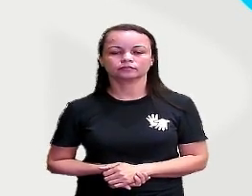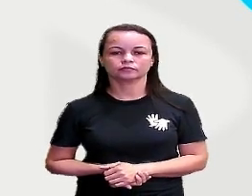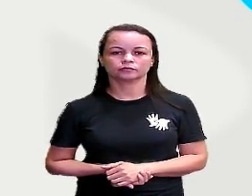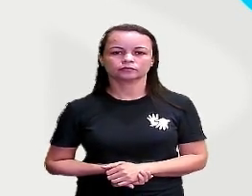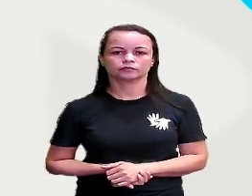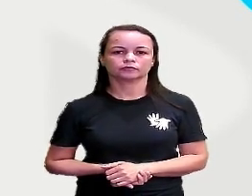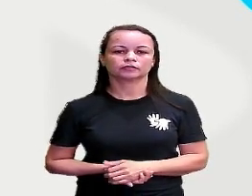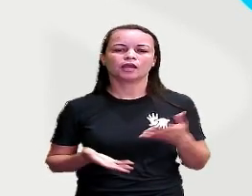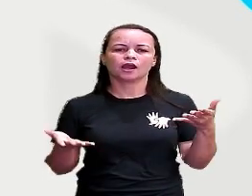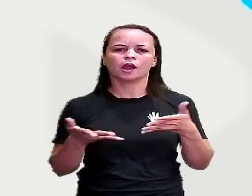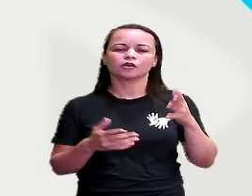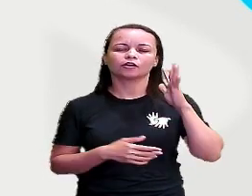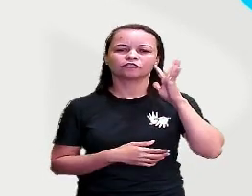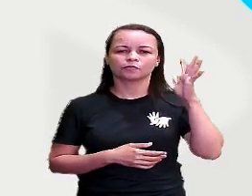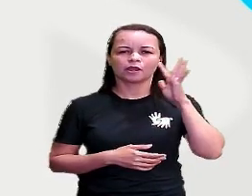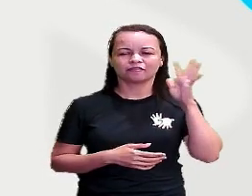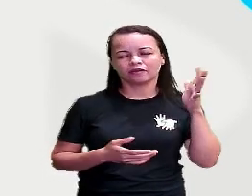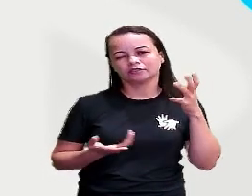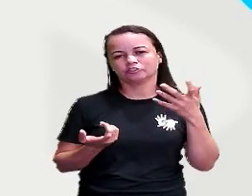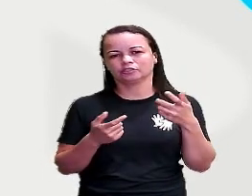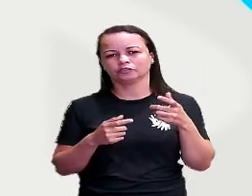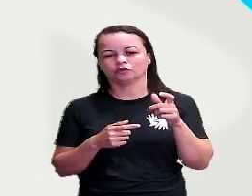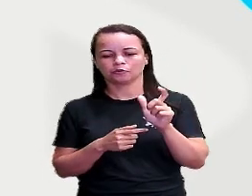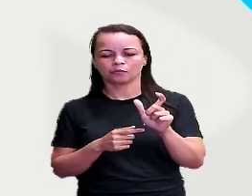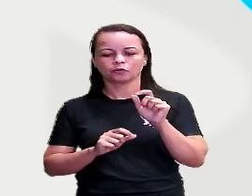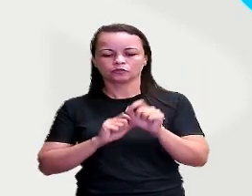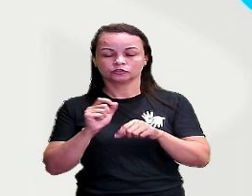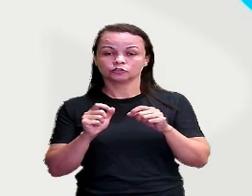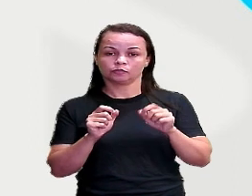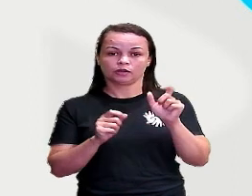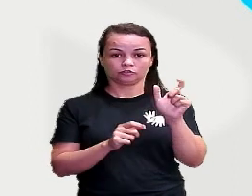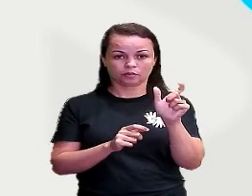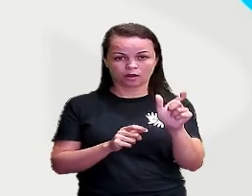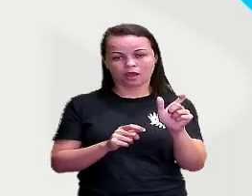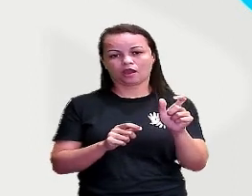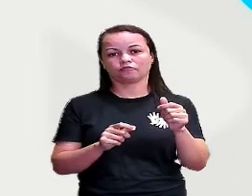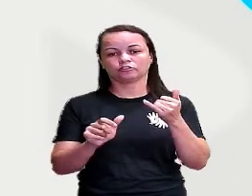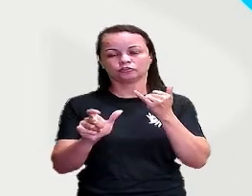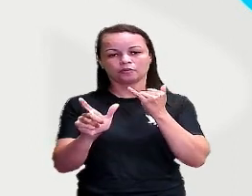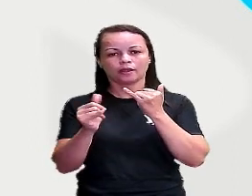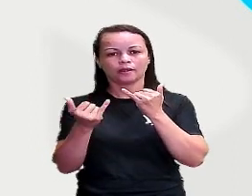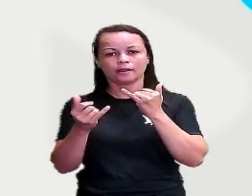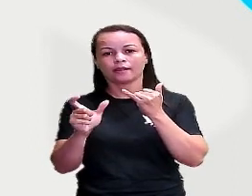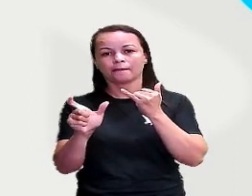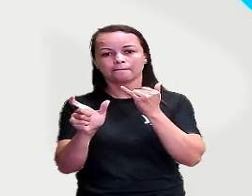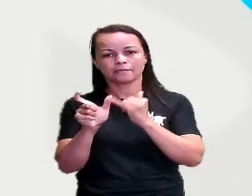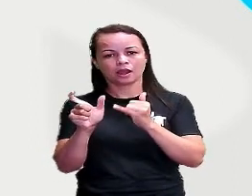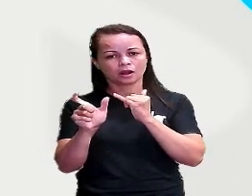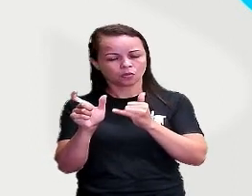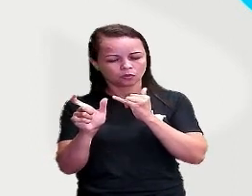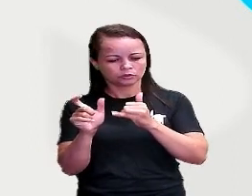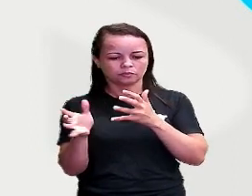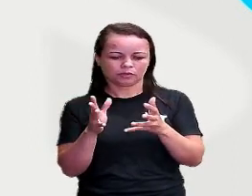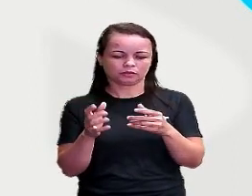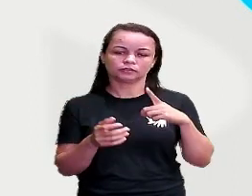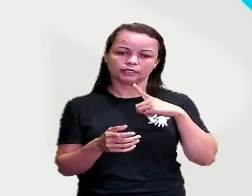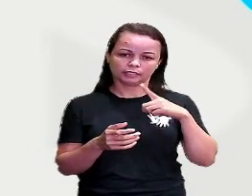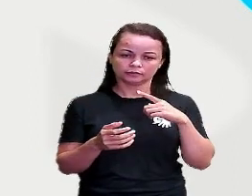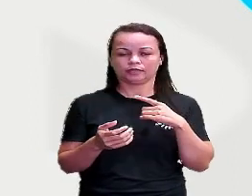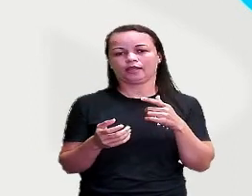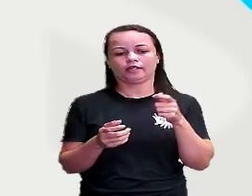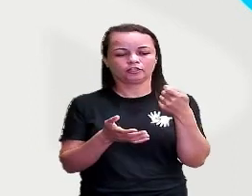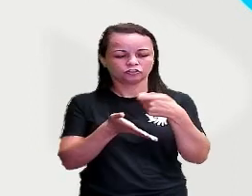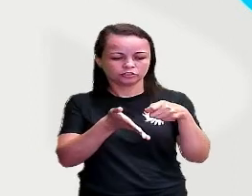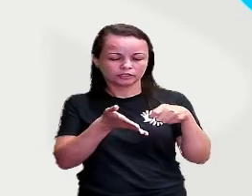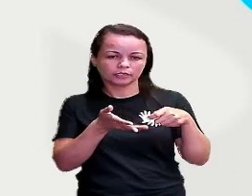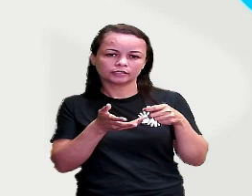Vamos agora refletir um pouquinho sobre as palavras parônimas, que são aquelas que possuem grafias semelhantes, mas